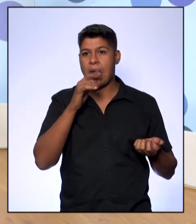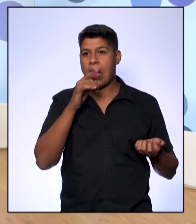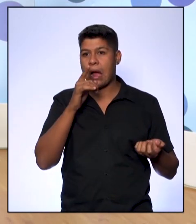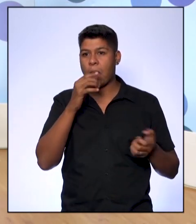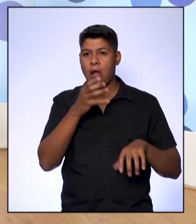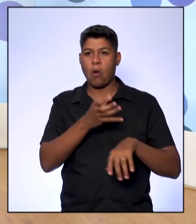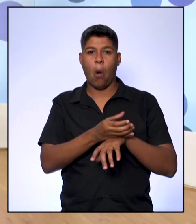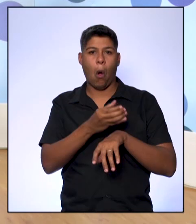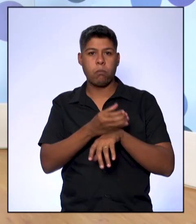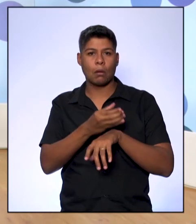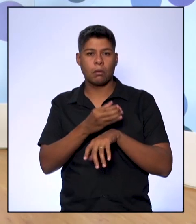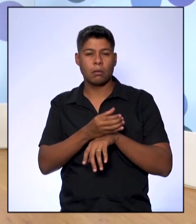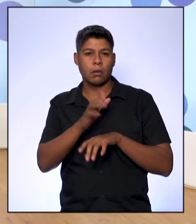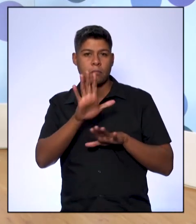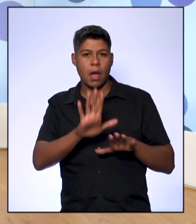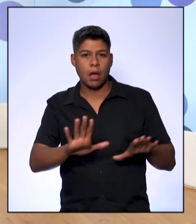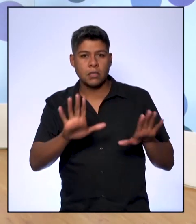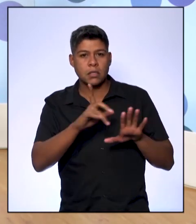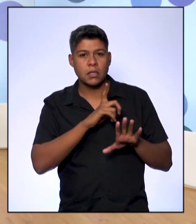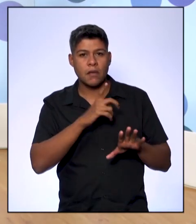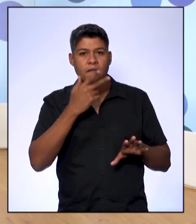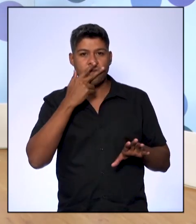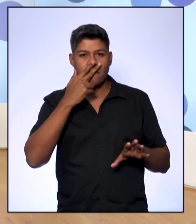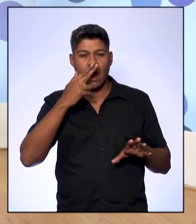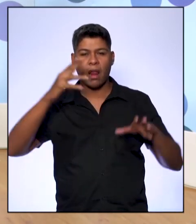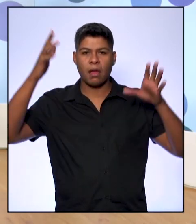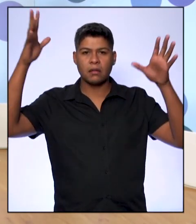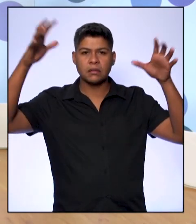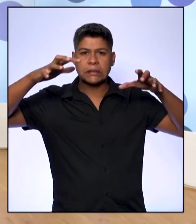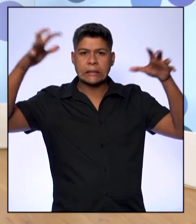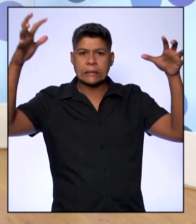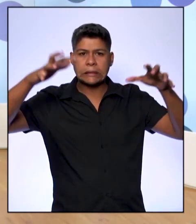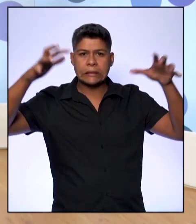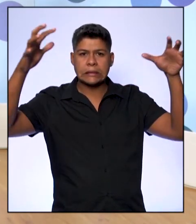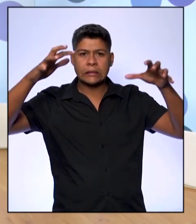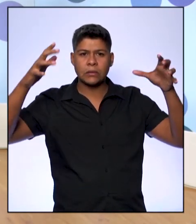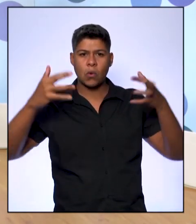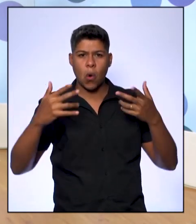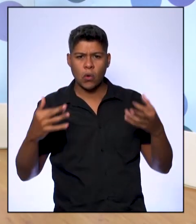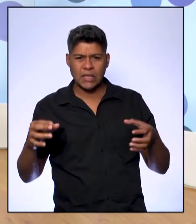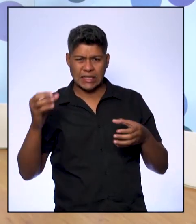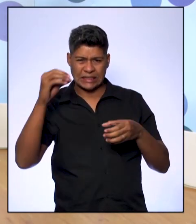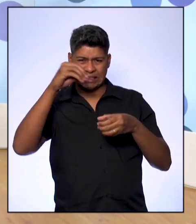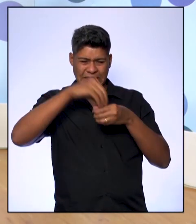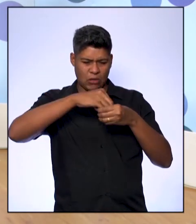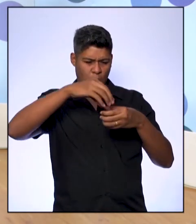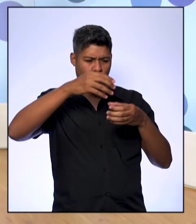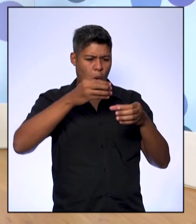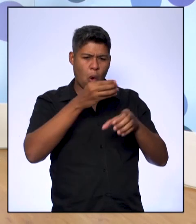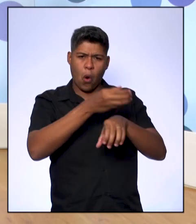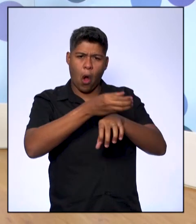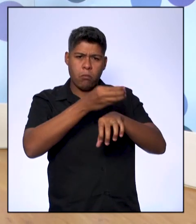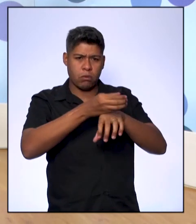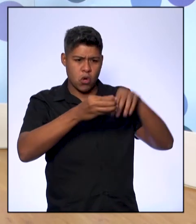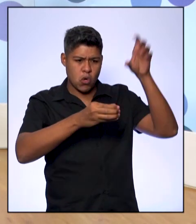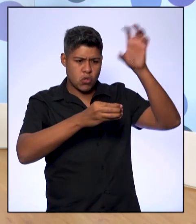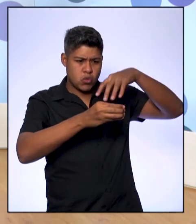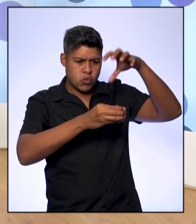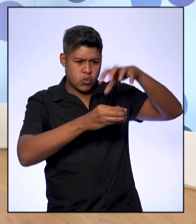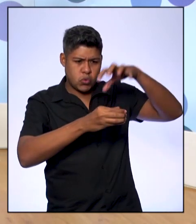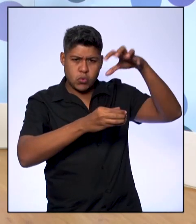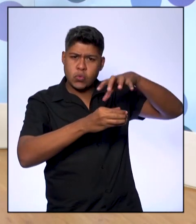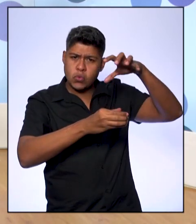quer a imagem que nós tivemos aí quando eu falo em tempestade em copo d'água um fenômeno cabe dentro de um copo d'água não